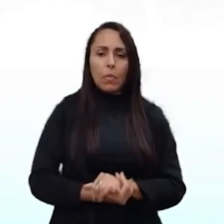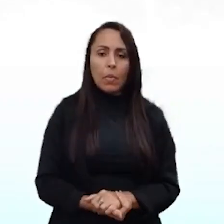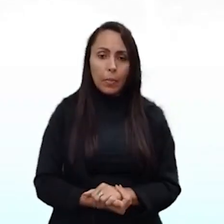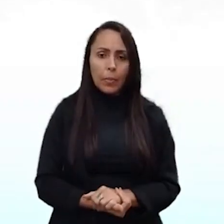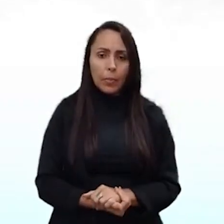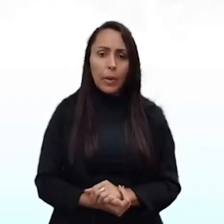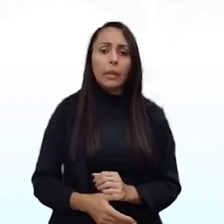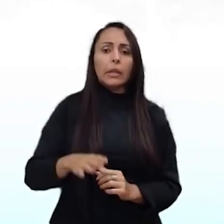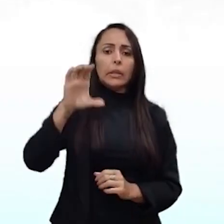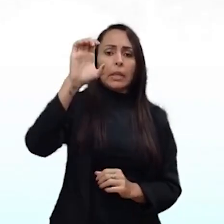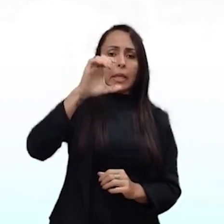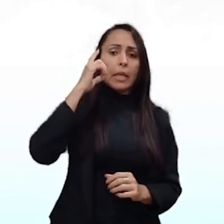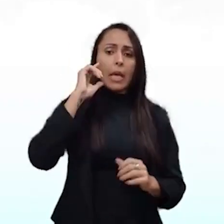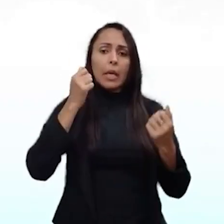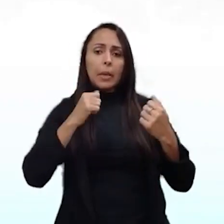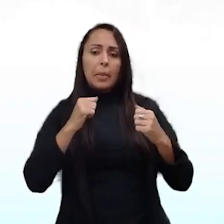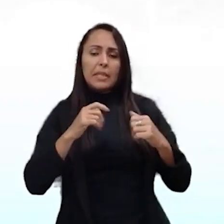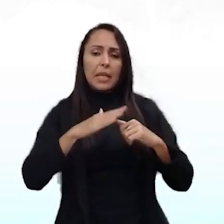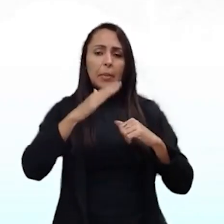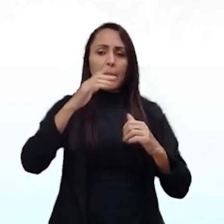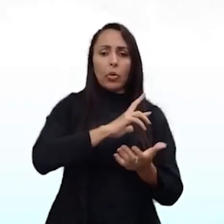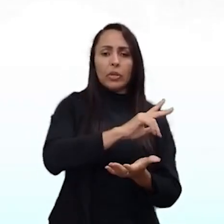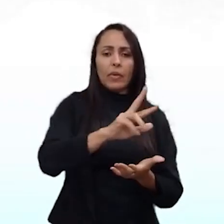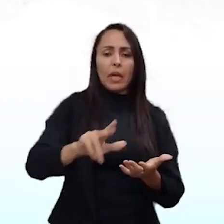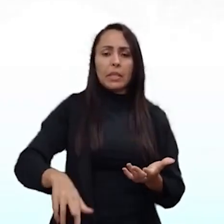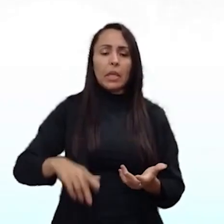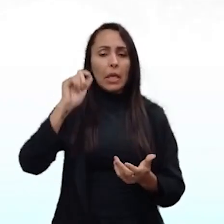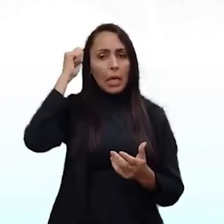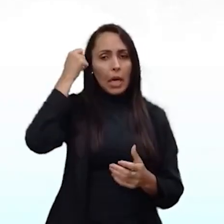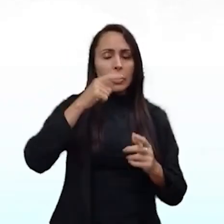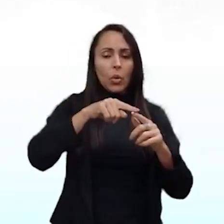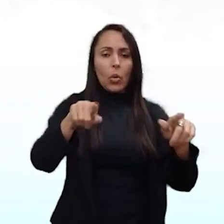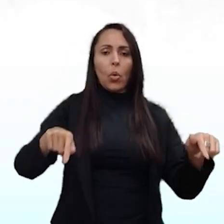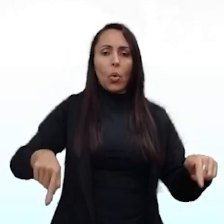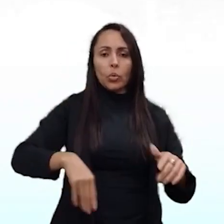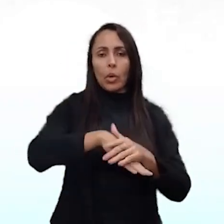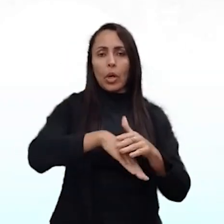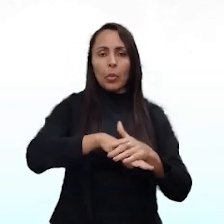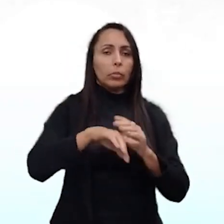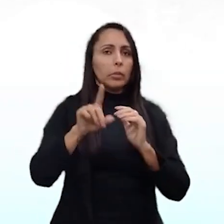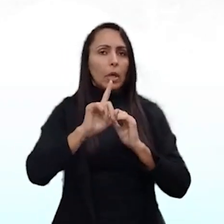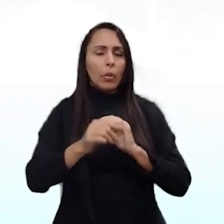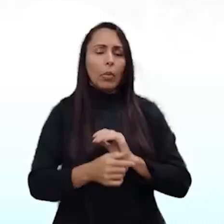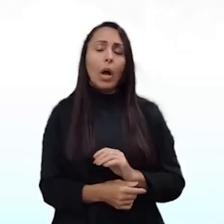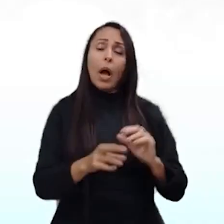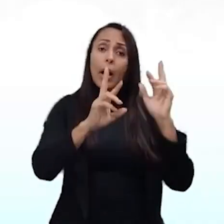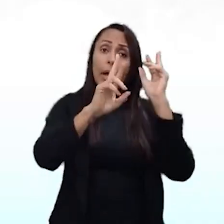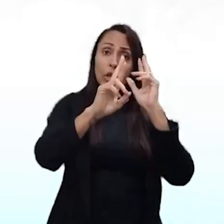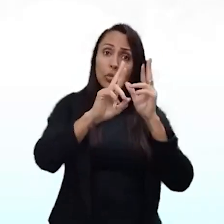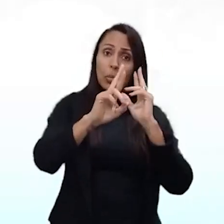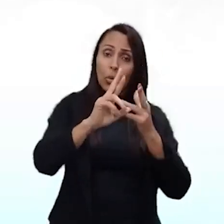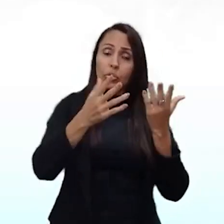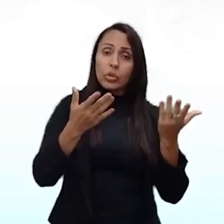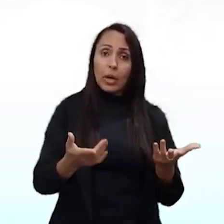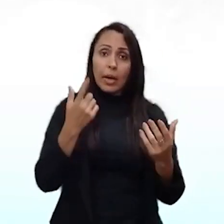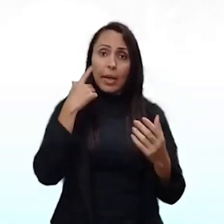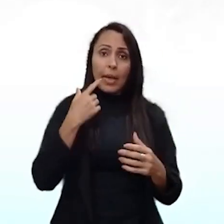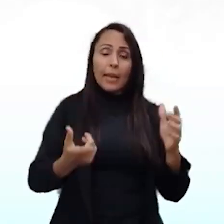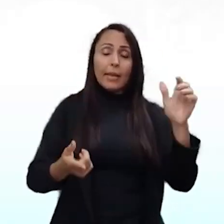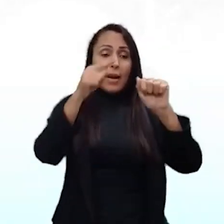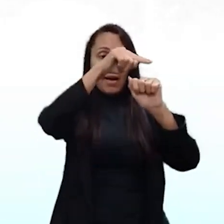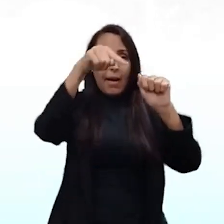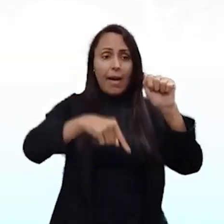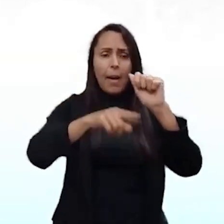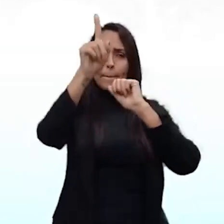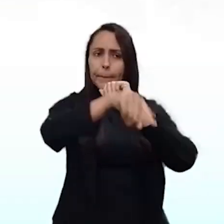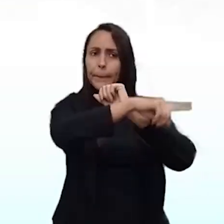aí. E a letra E, necessidade de uma maior diversidade racial em campo. Não. A resposta da questão aí está na